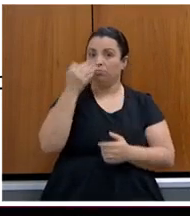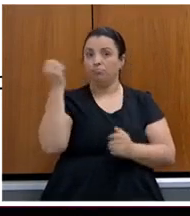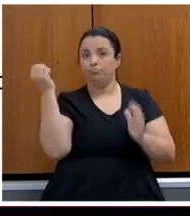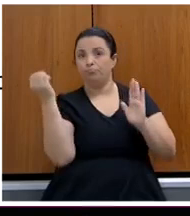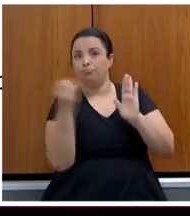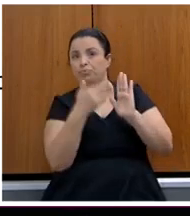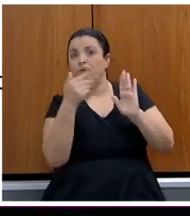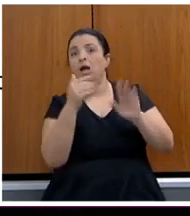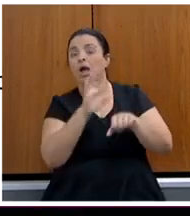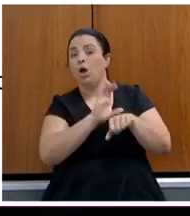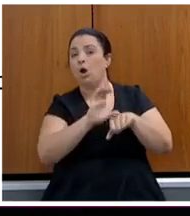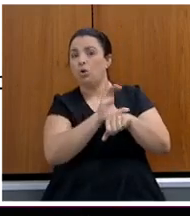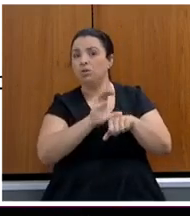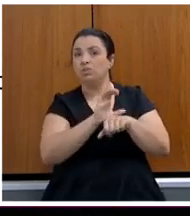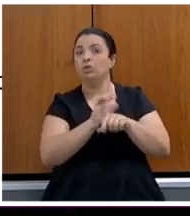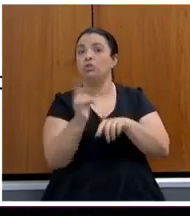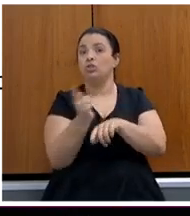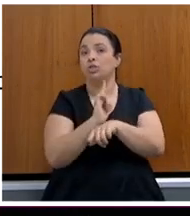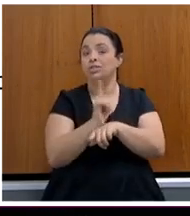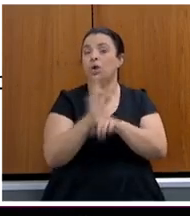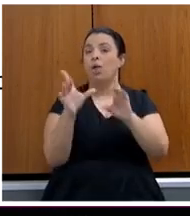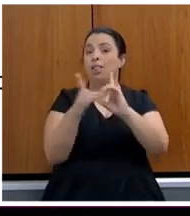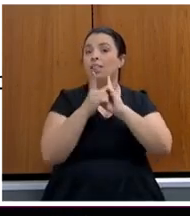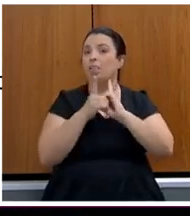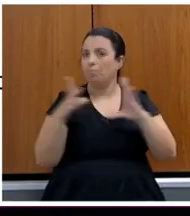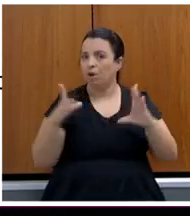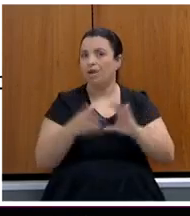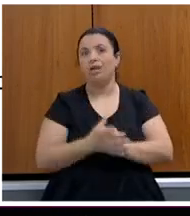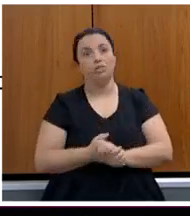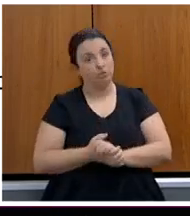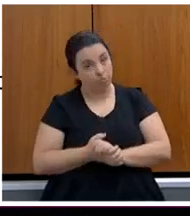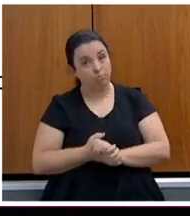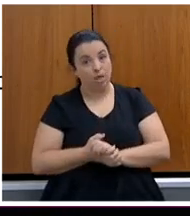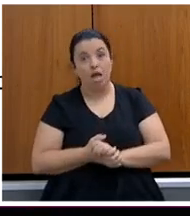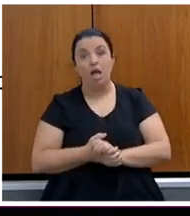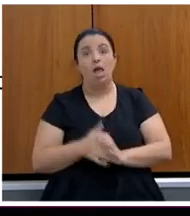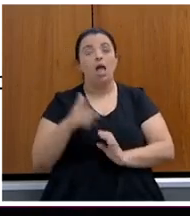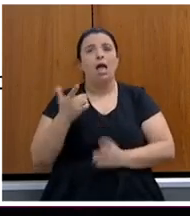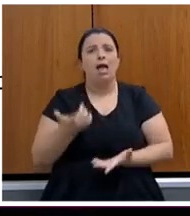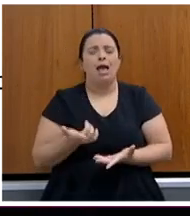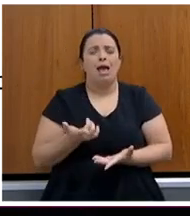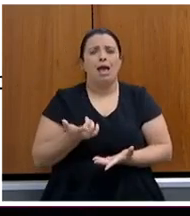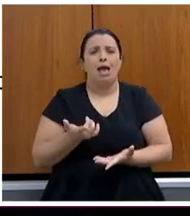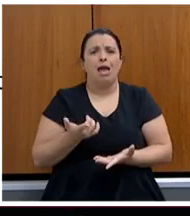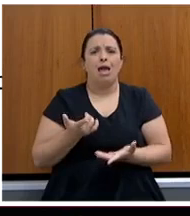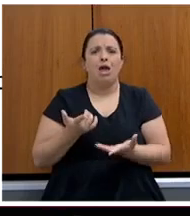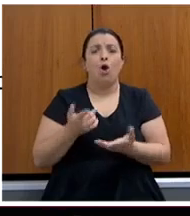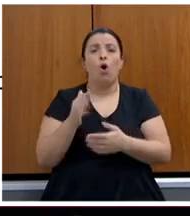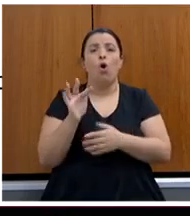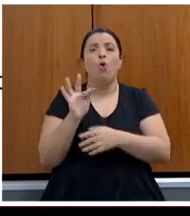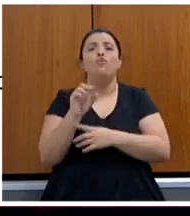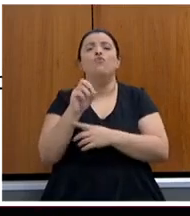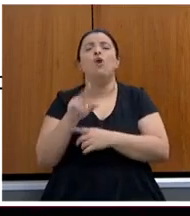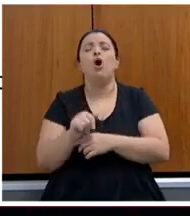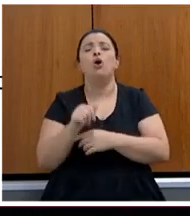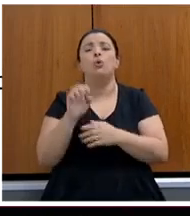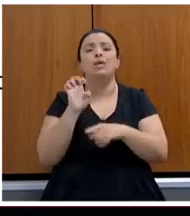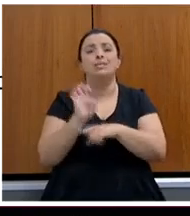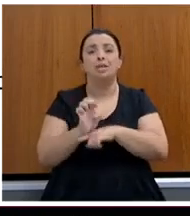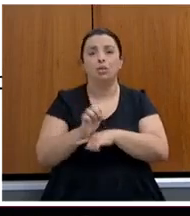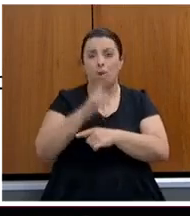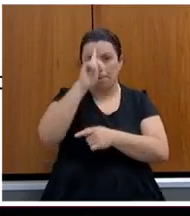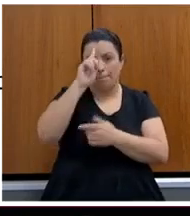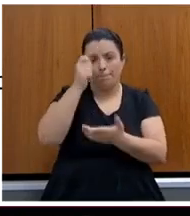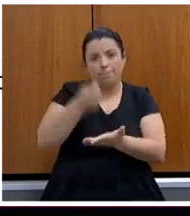da gestão democrática é não há cumprimento das deliberações das solicitações do fórum estadual permanente de educação